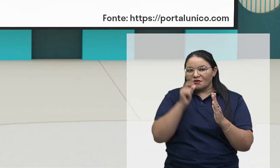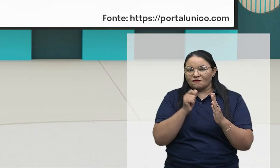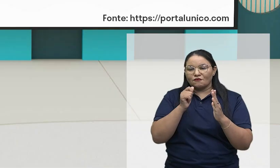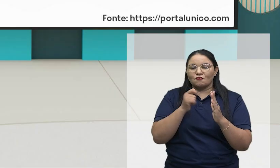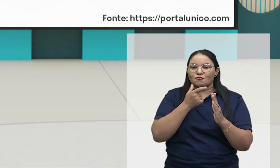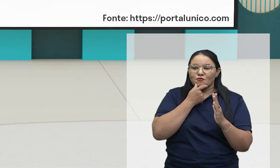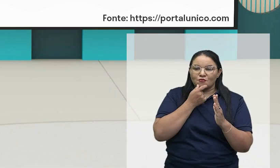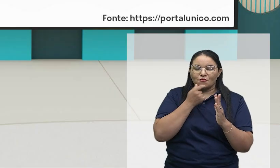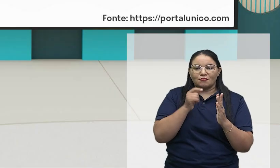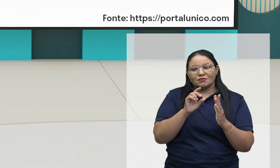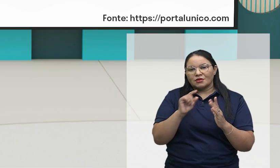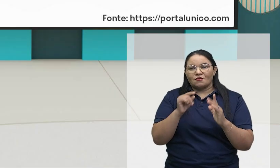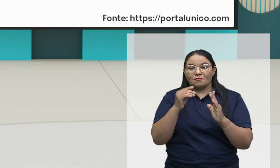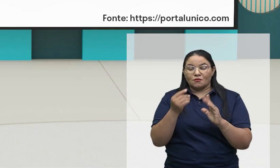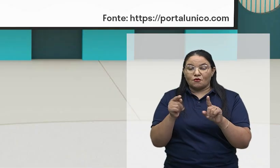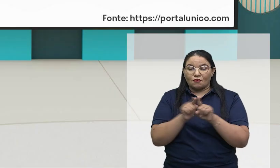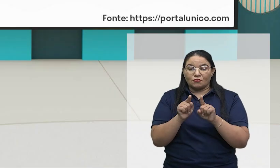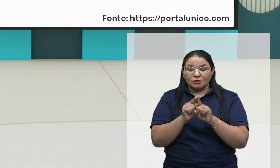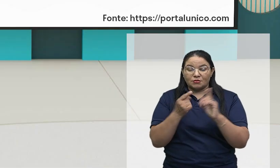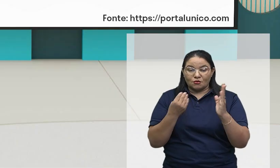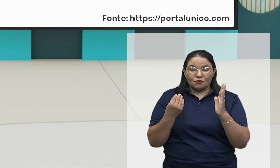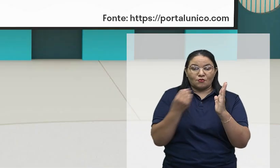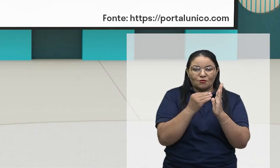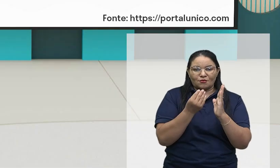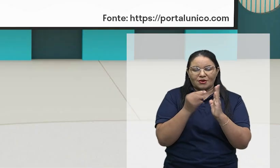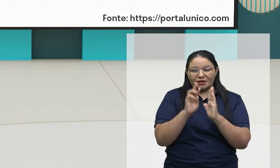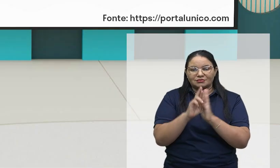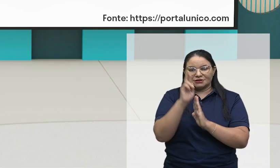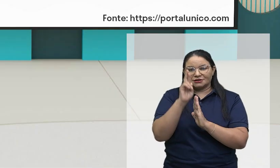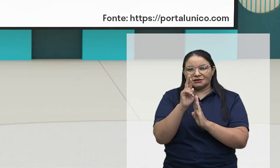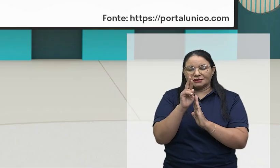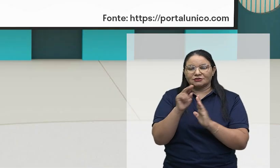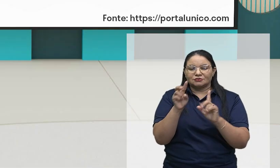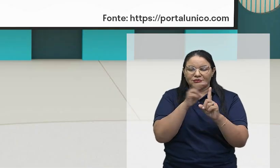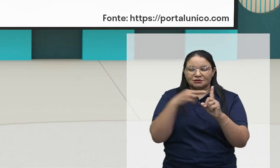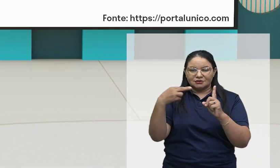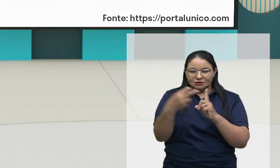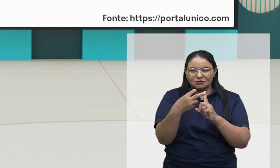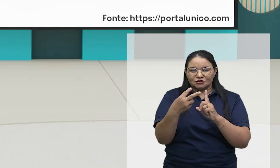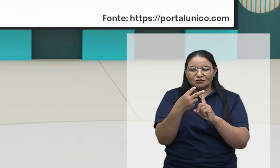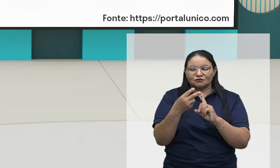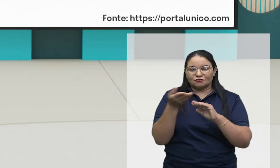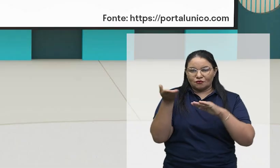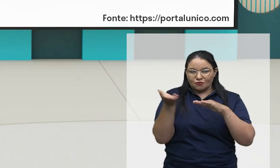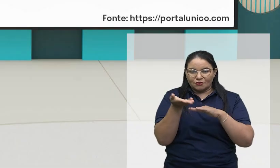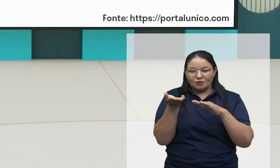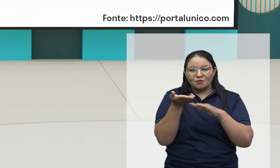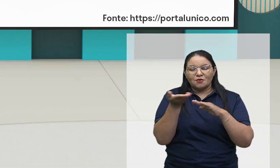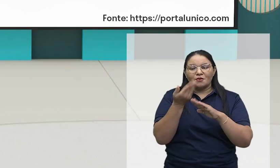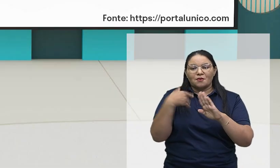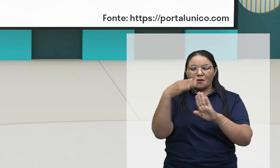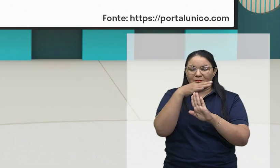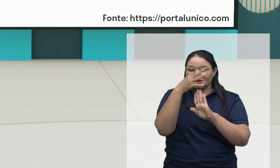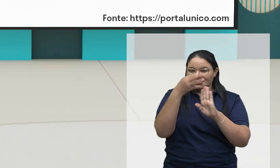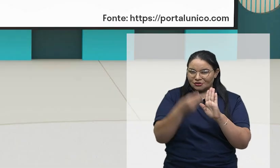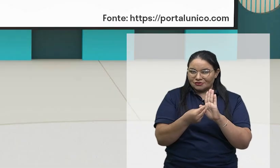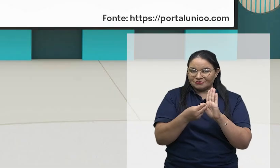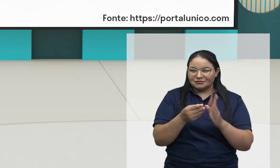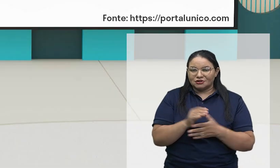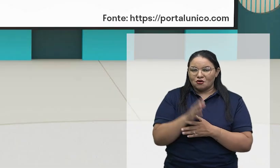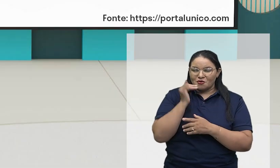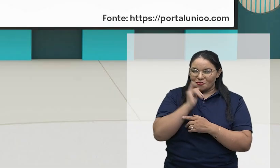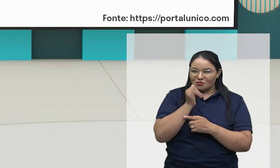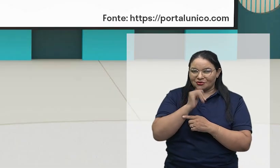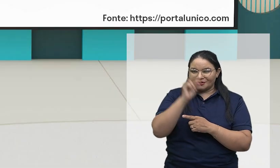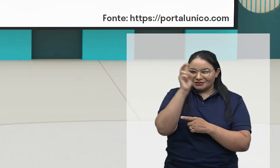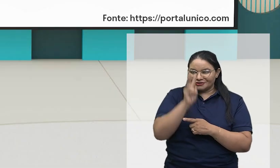Então, ele traz esse olhar mais contemporâneo amazonense. E contar a história de Othony é como abrir um livro cheio